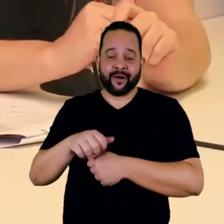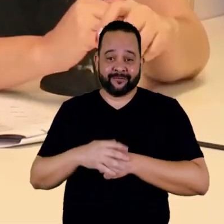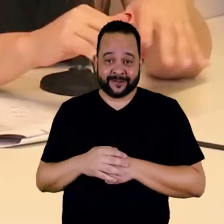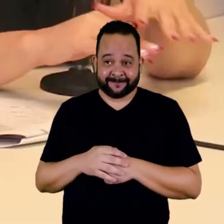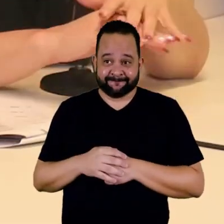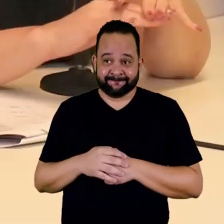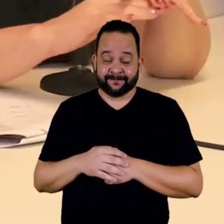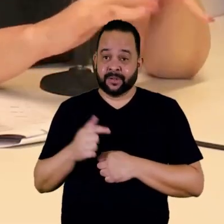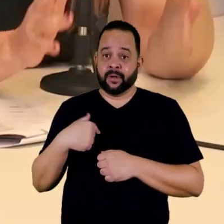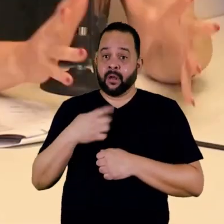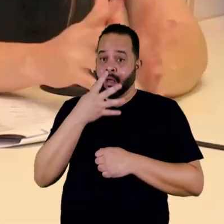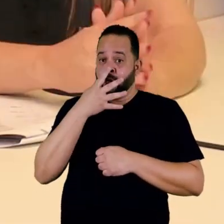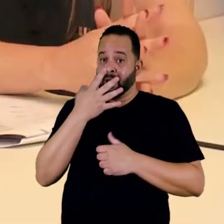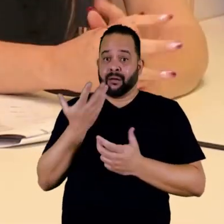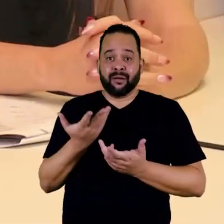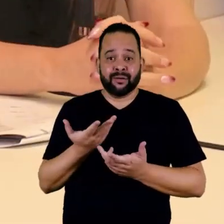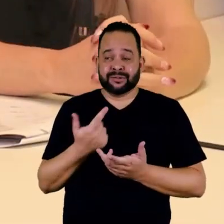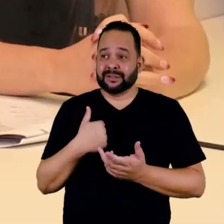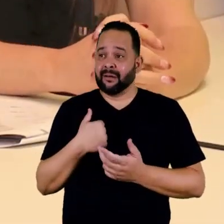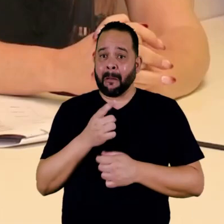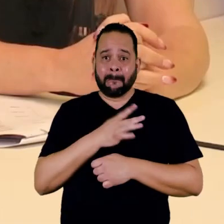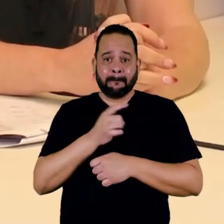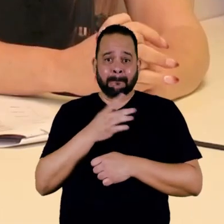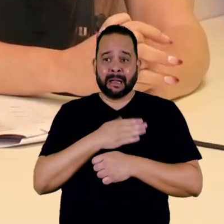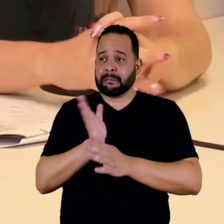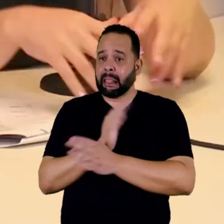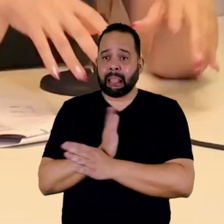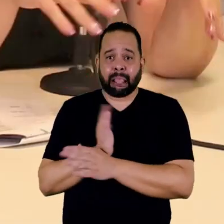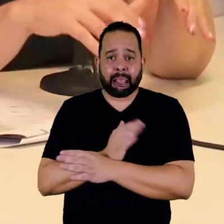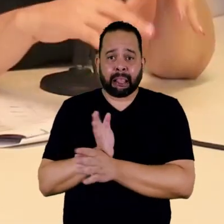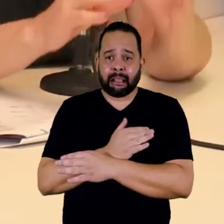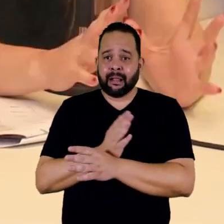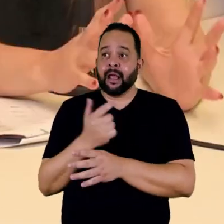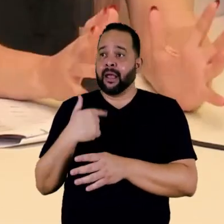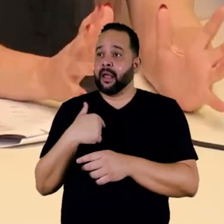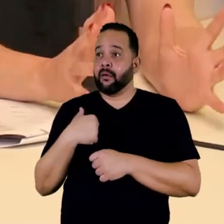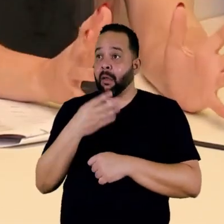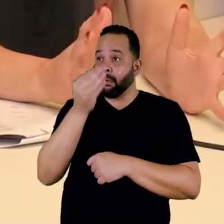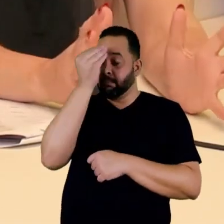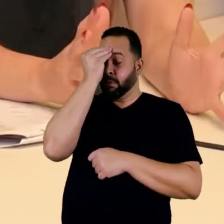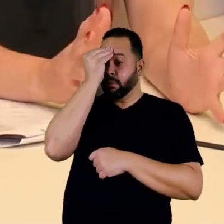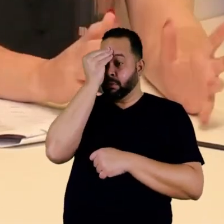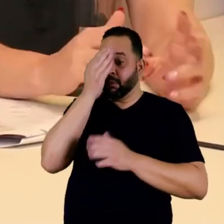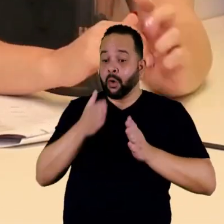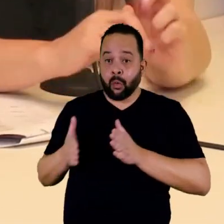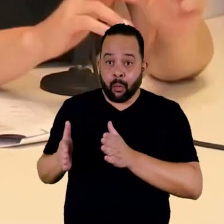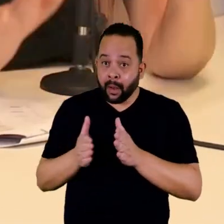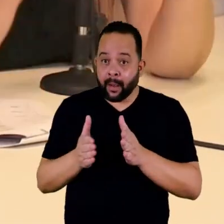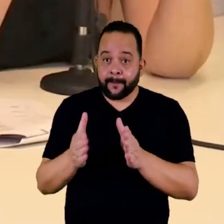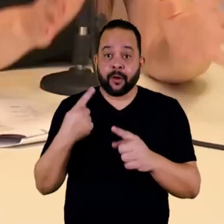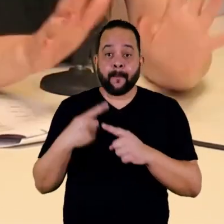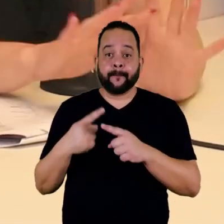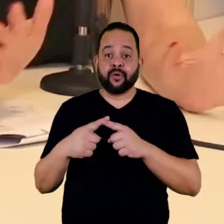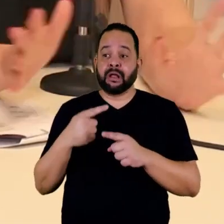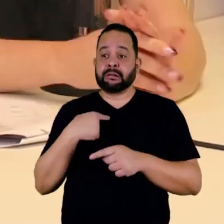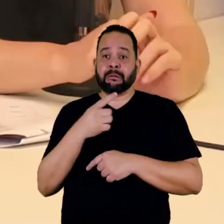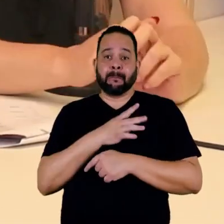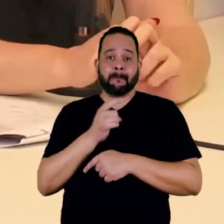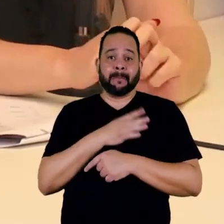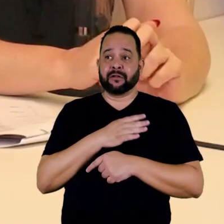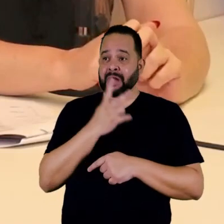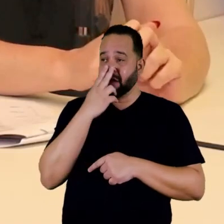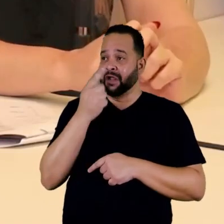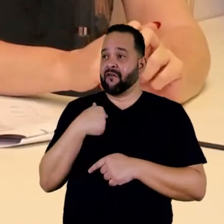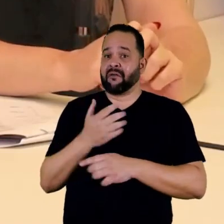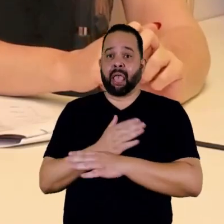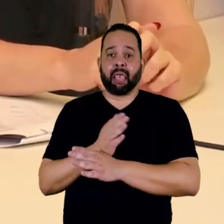problema assim impressionante de medo de me perder eu sou uma pessoa que decorao lugares quando eu vou porque eu tenho medo de achar que eu